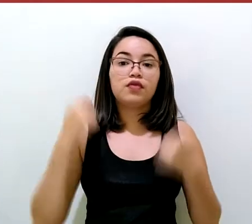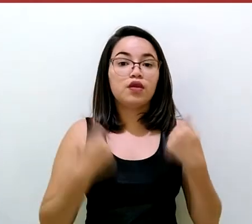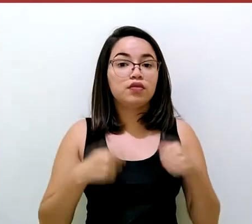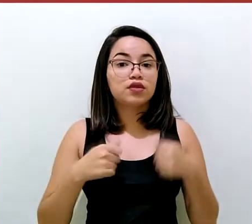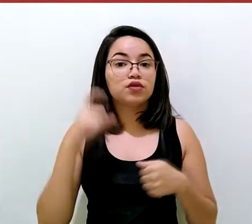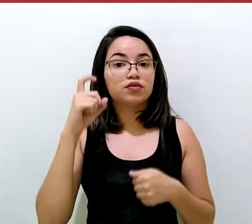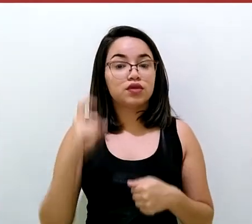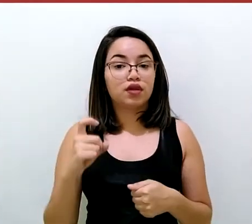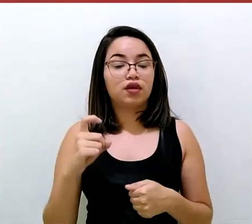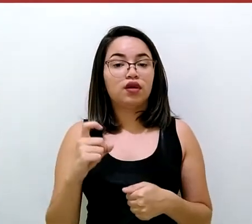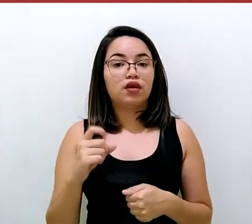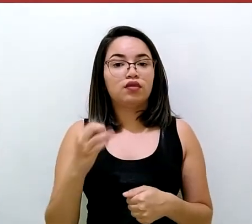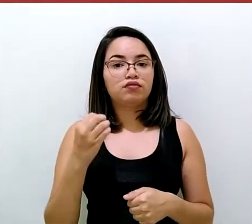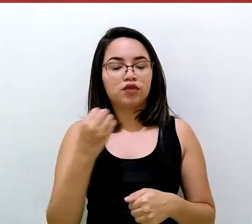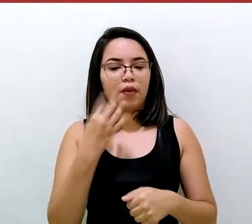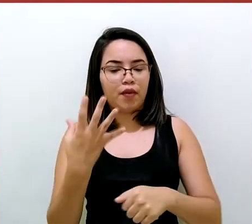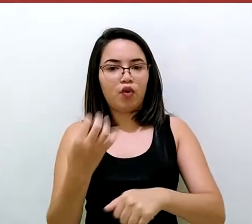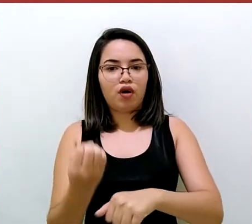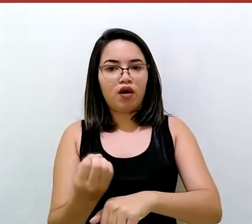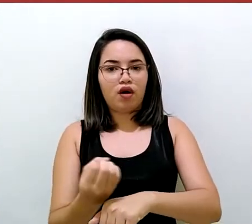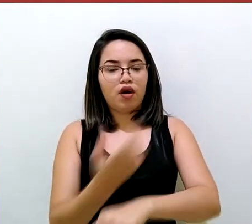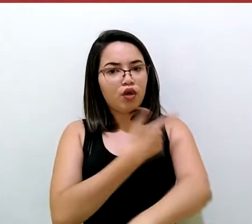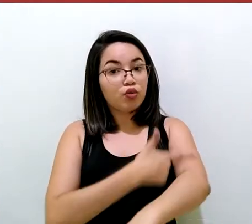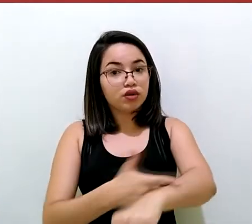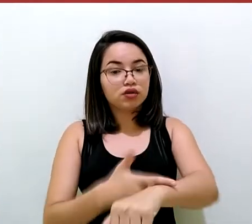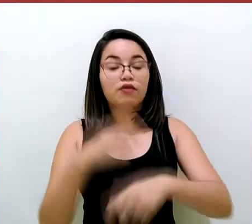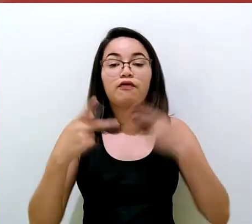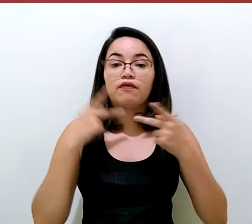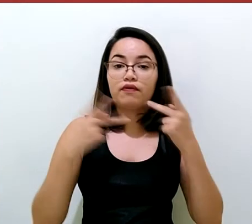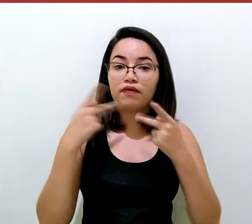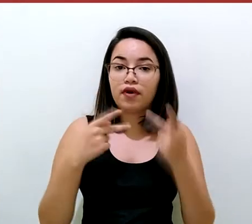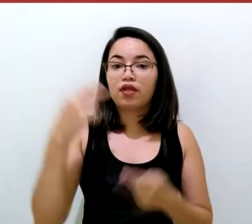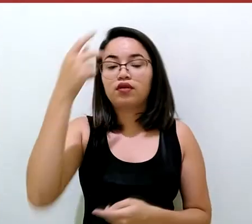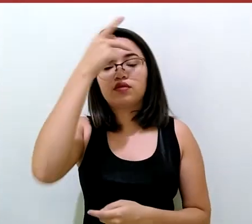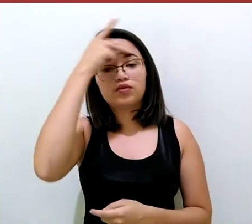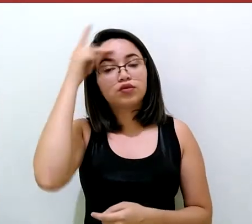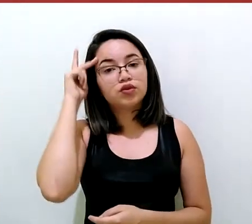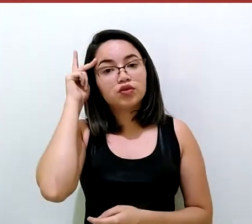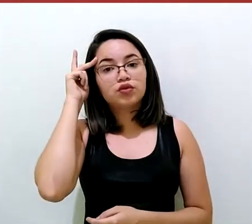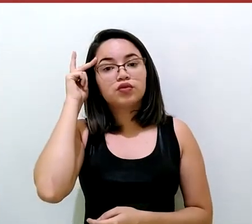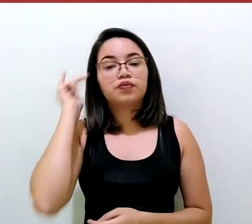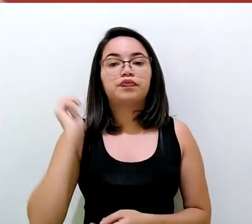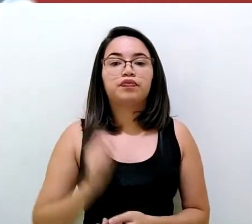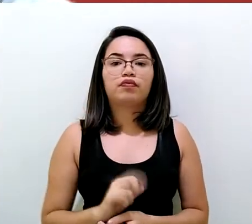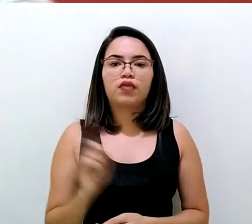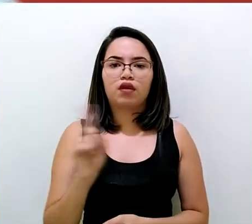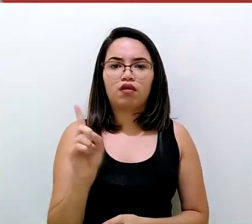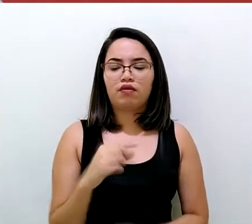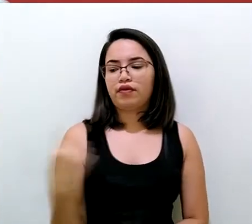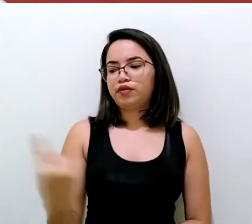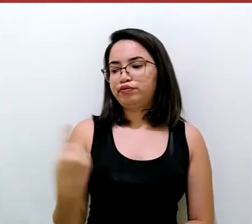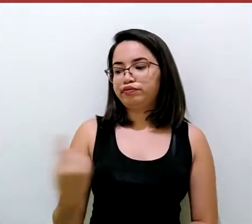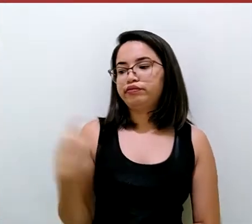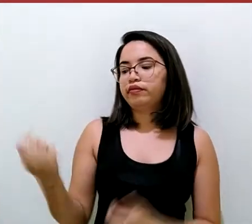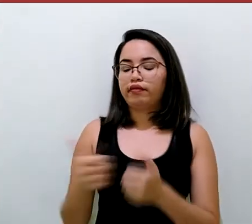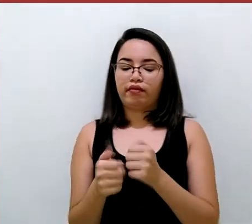pessoas, precisam ser educados, cumprimentá-las, falar com as pessoas e não